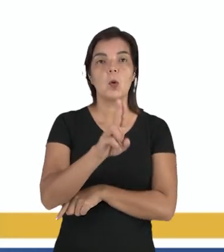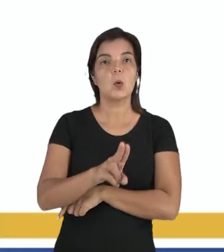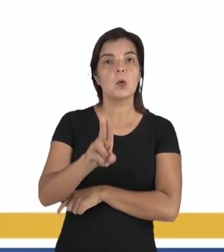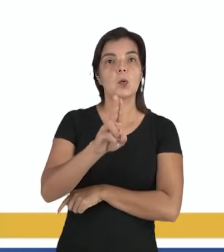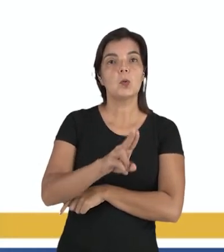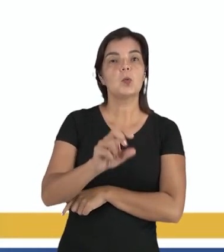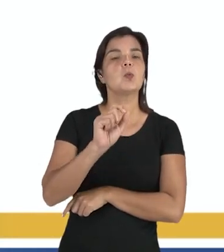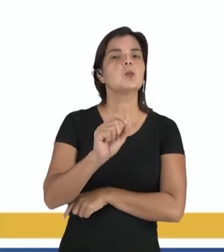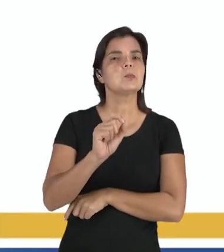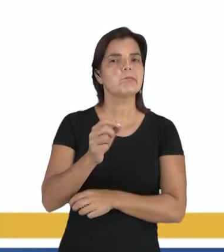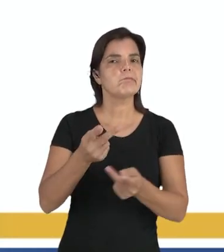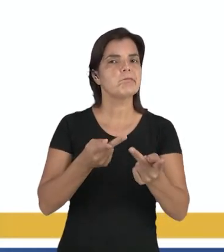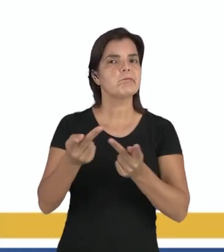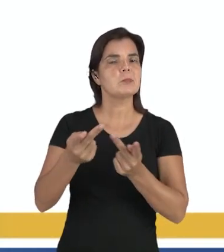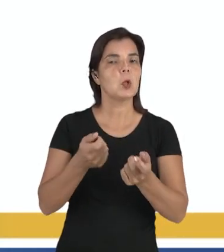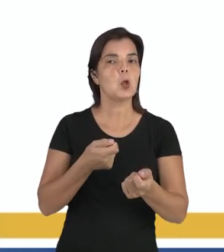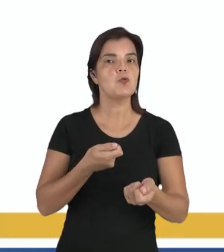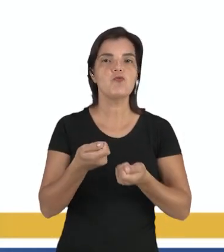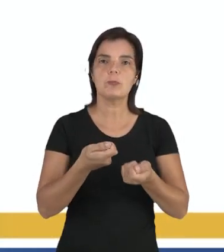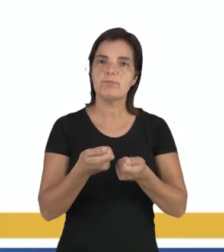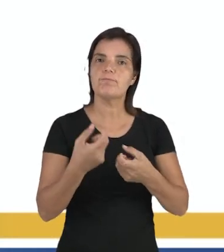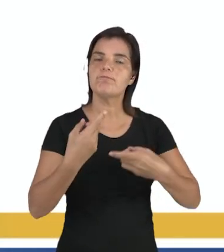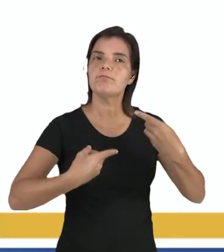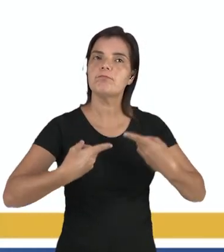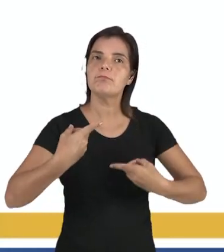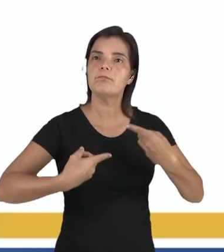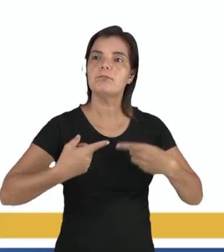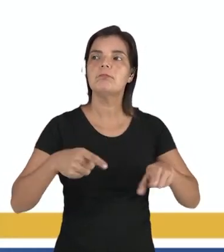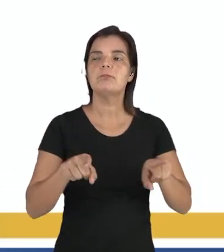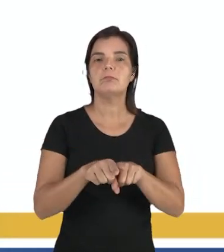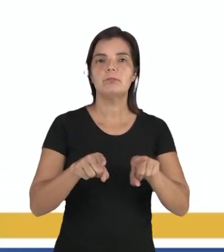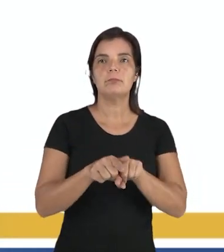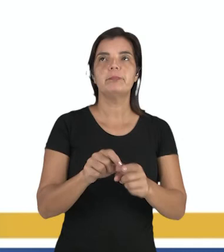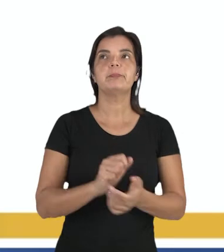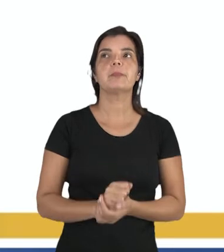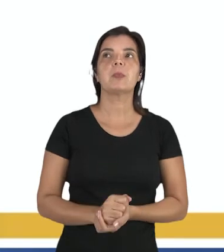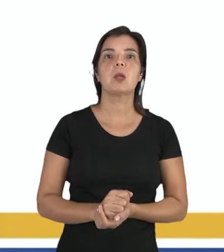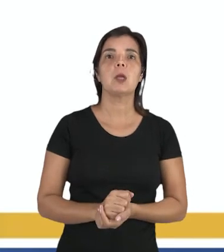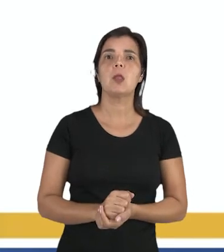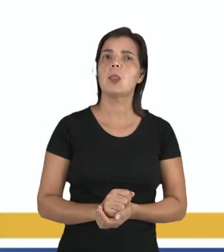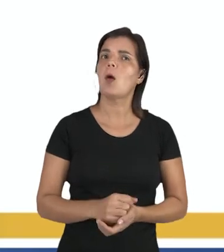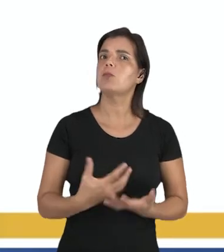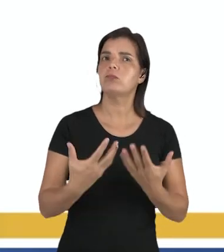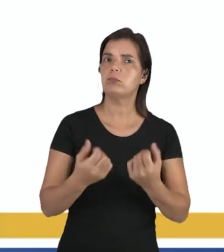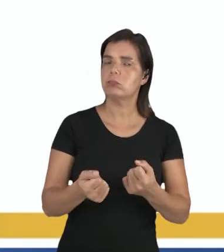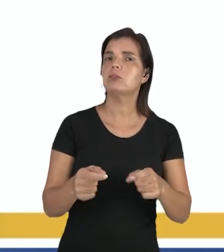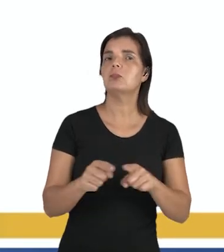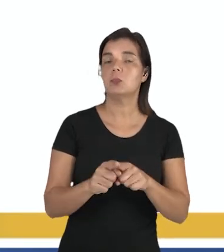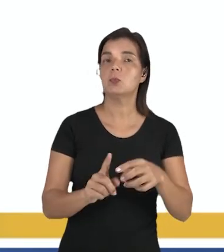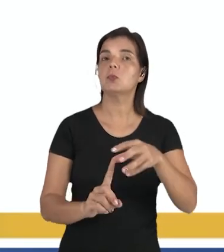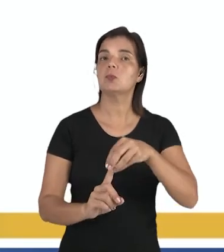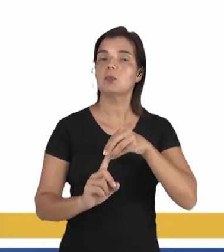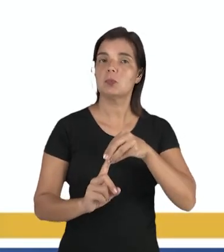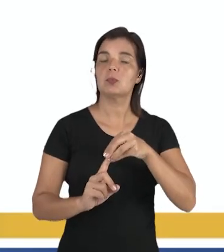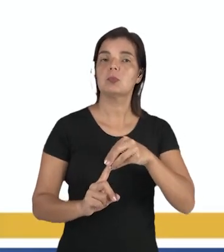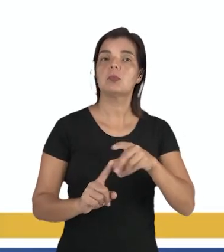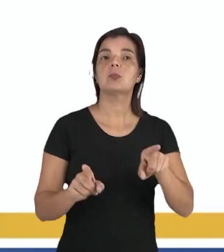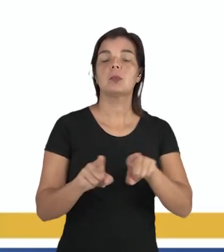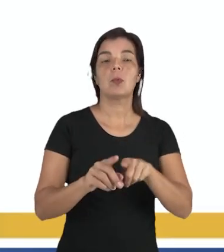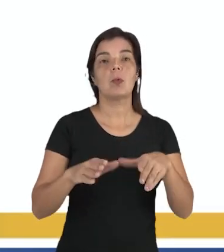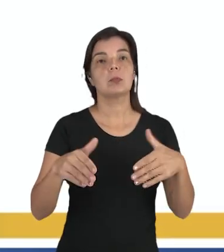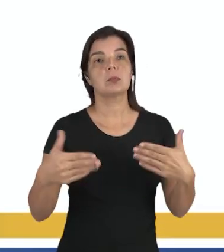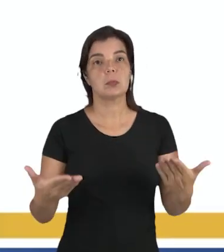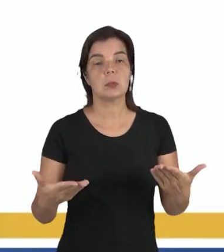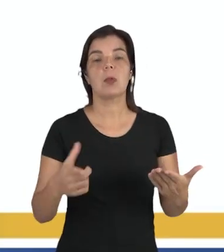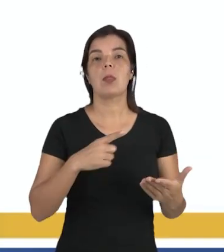usada a serviço de um projeto de dominação política e não cumpriu, né, os objetivos para os